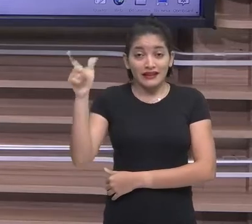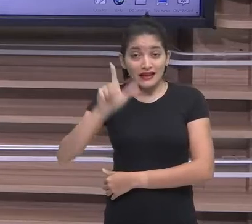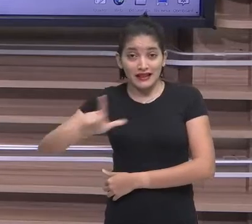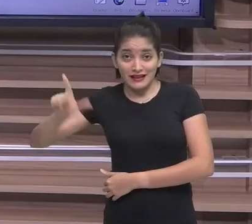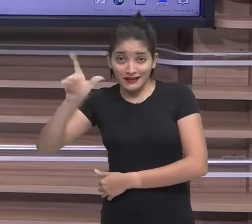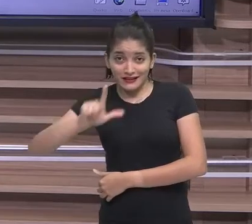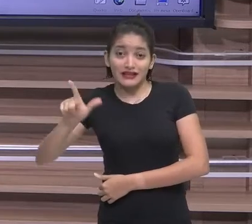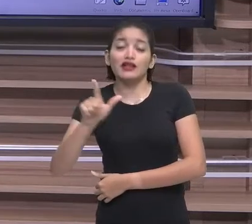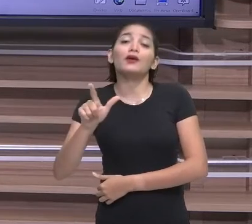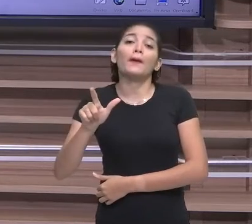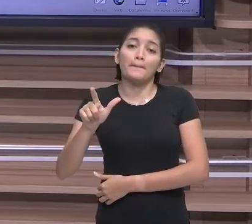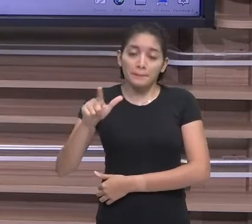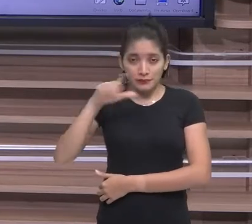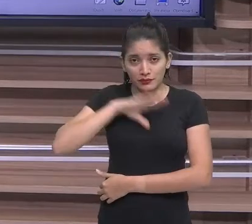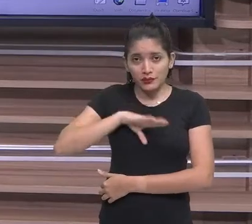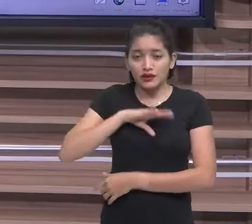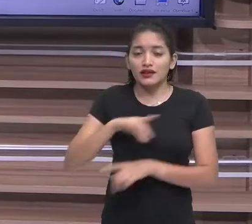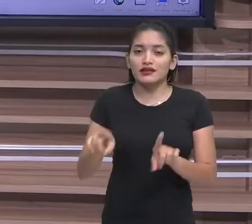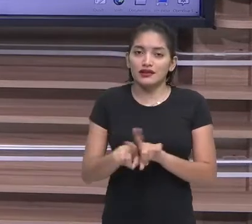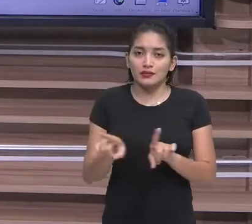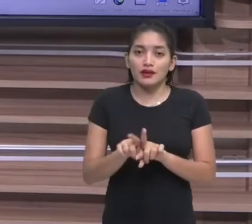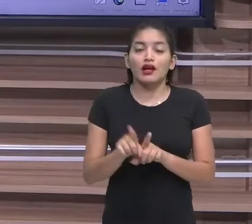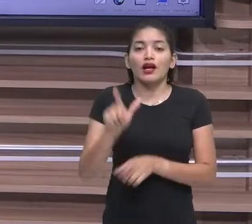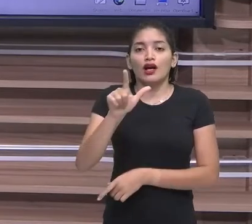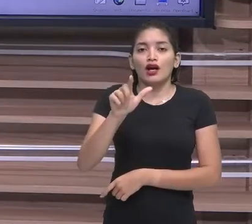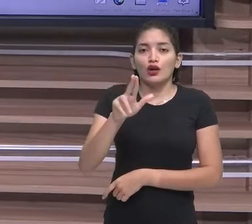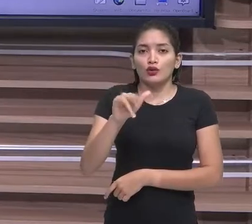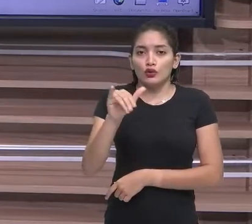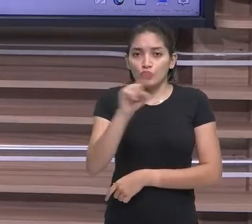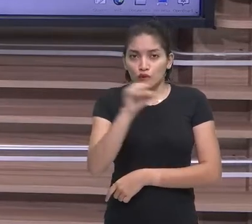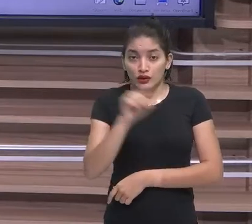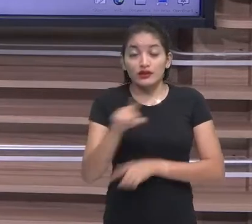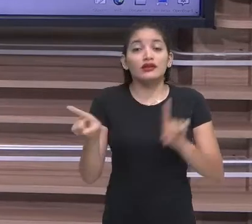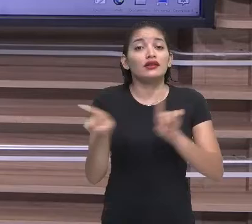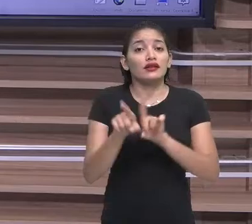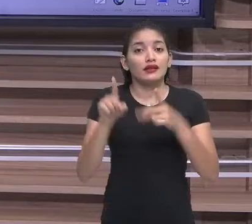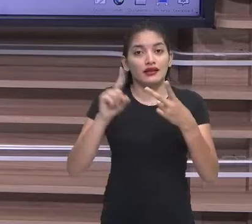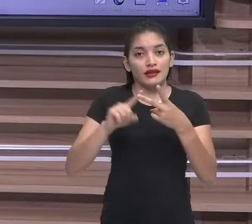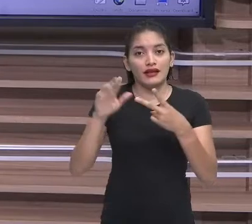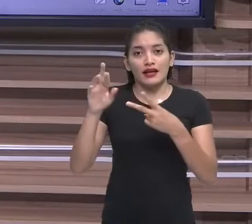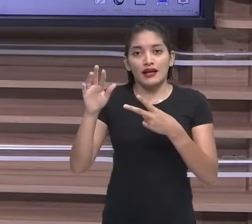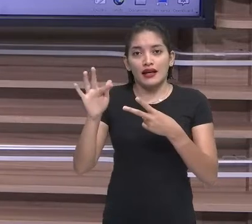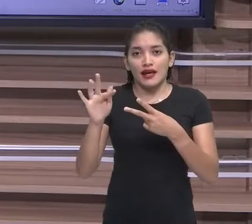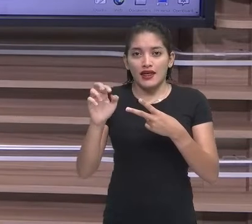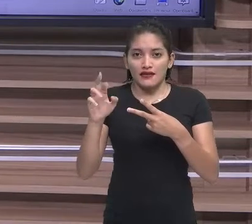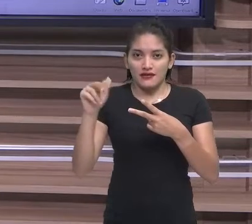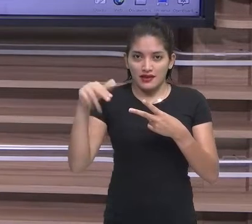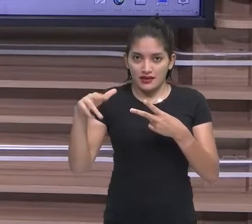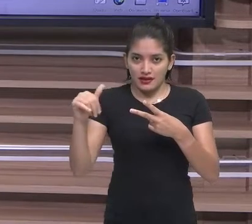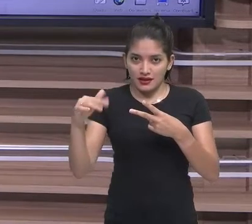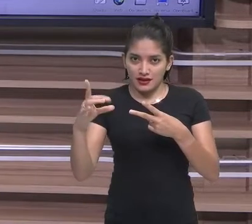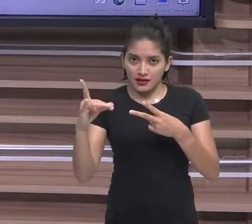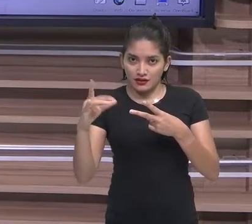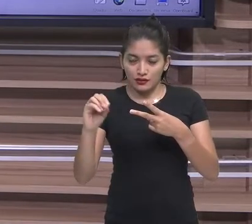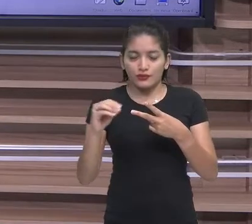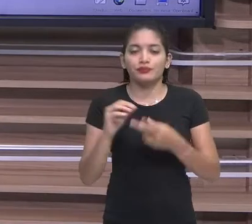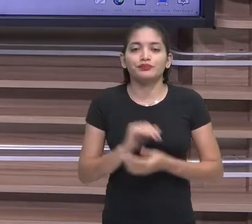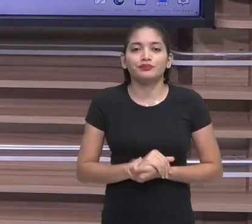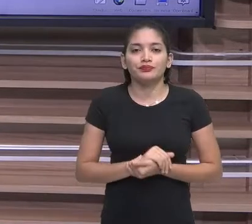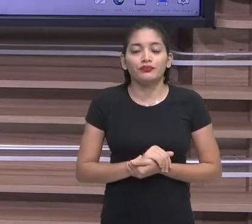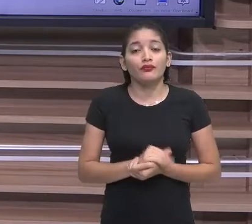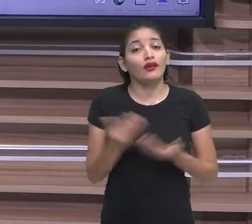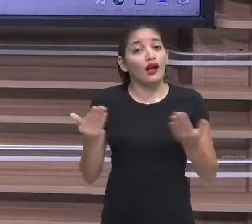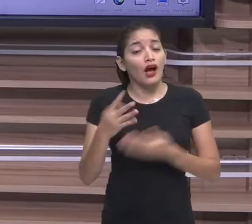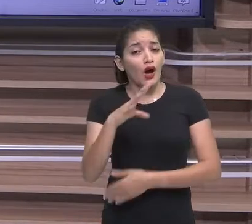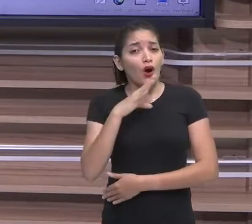literatura de língua portuguesa, que foi Luís Vaz de Camões e Fernando Pessoa. Vamos conhecer